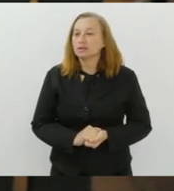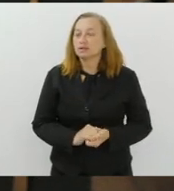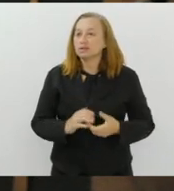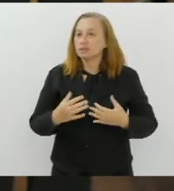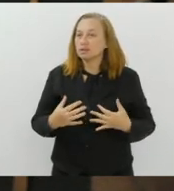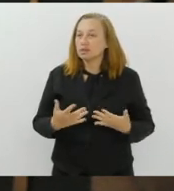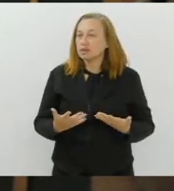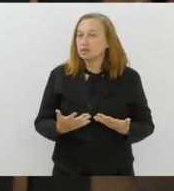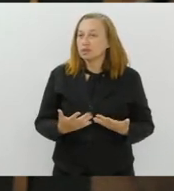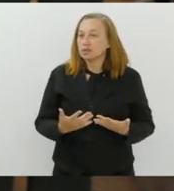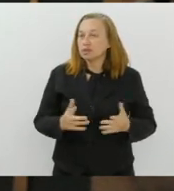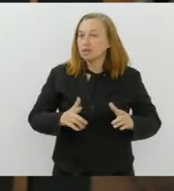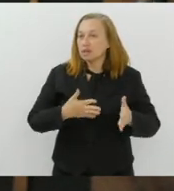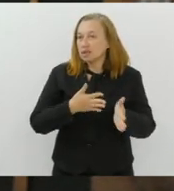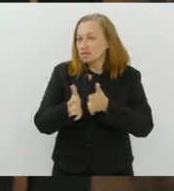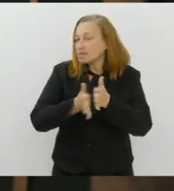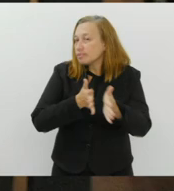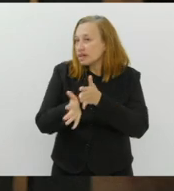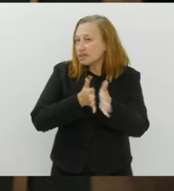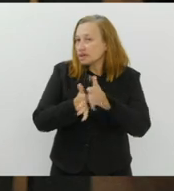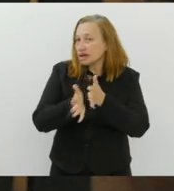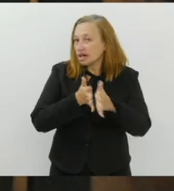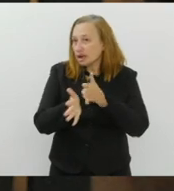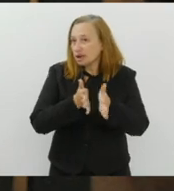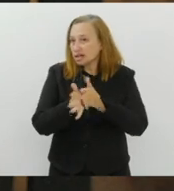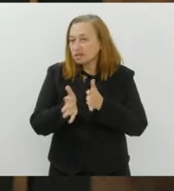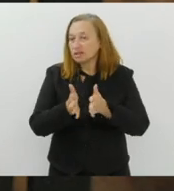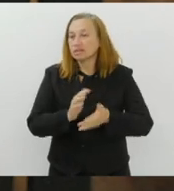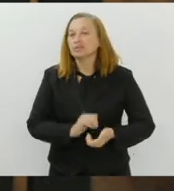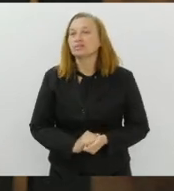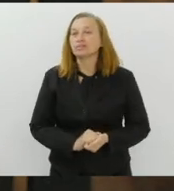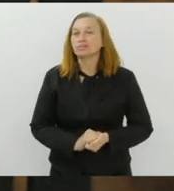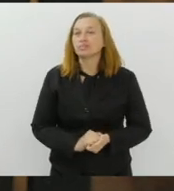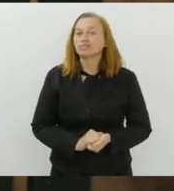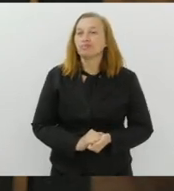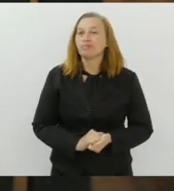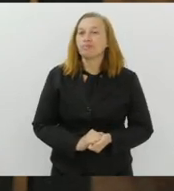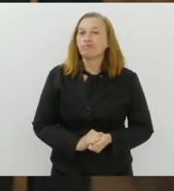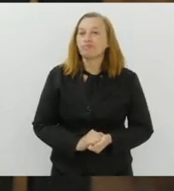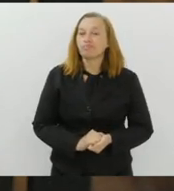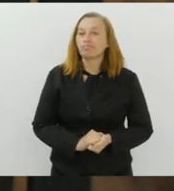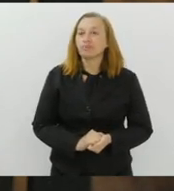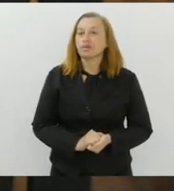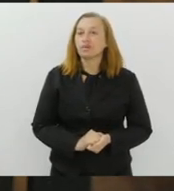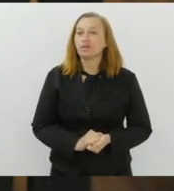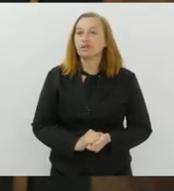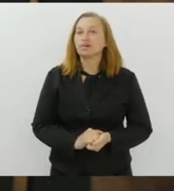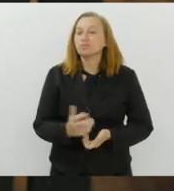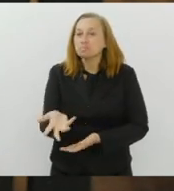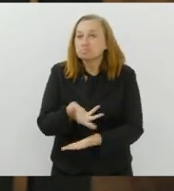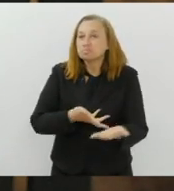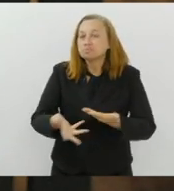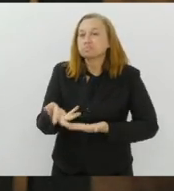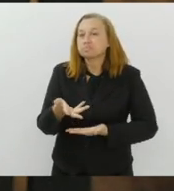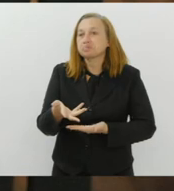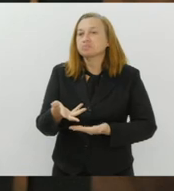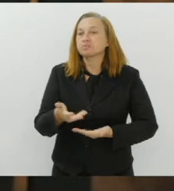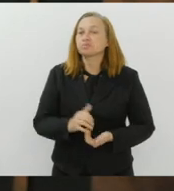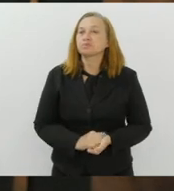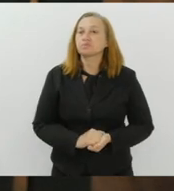disponibilização de acessibilidade, eliminação dessas barreiras que obstruem essa participação, dão condição,